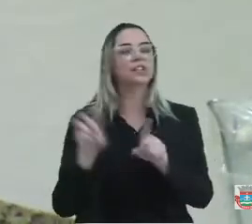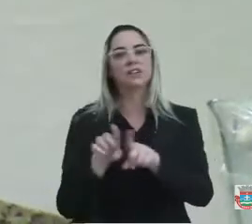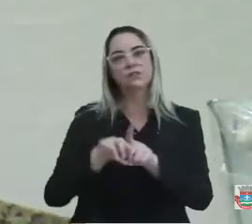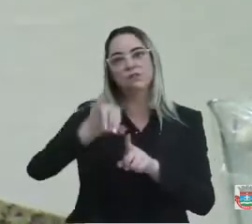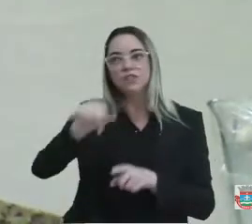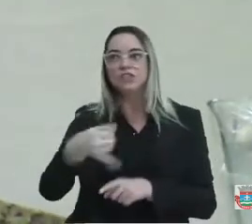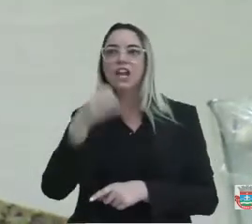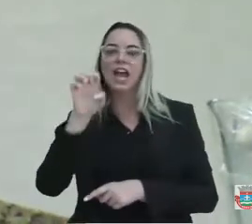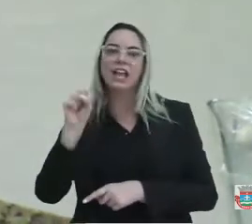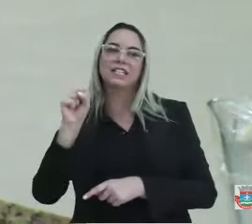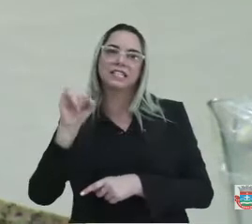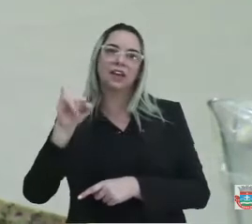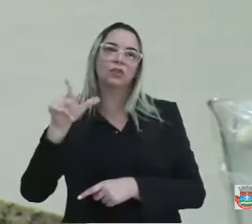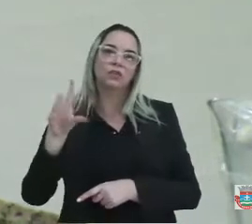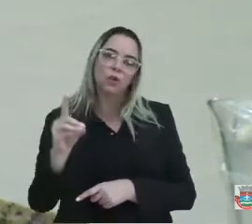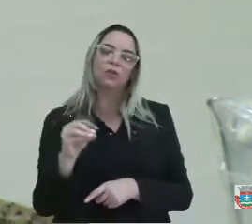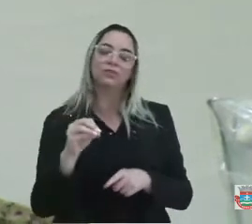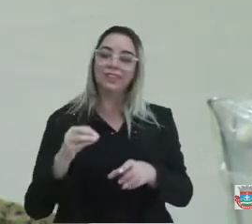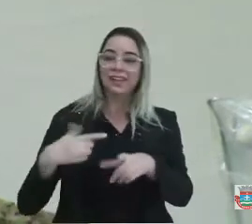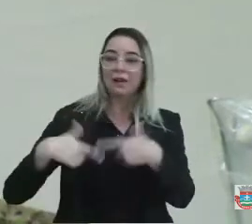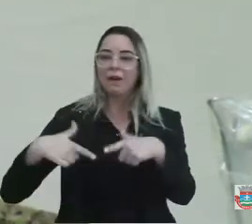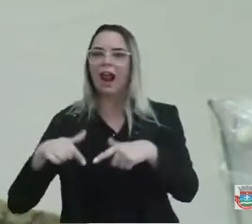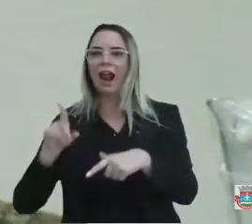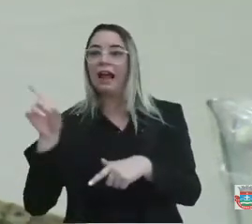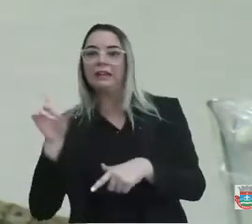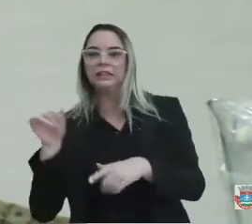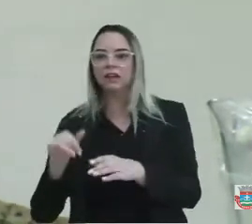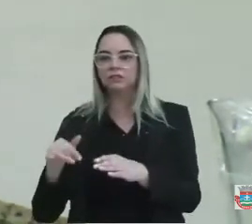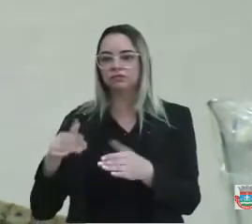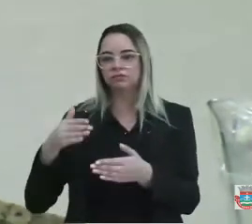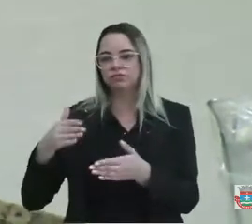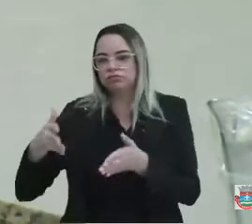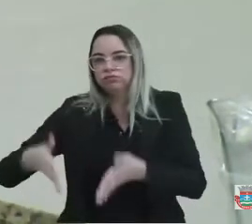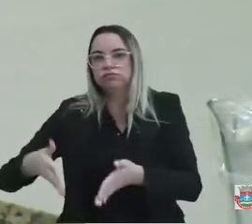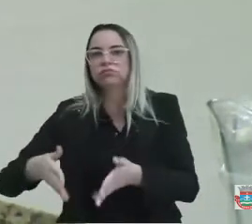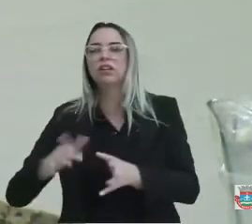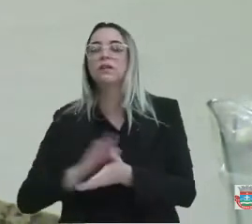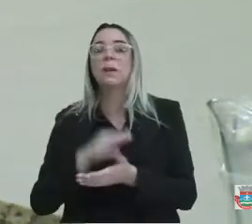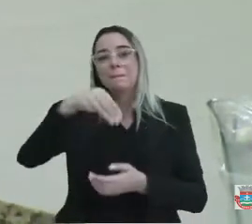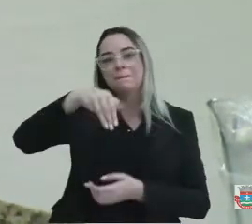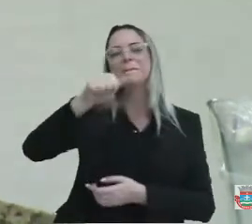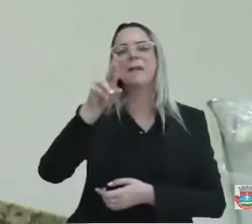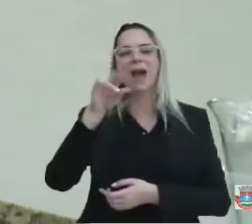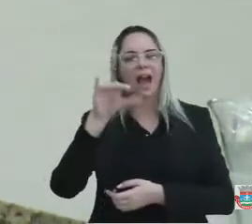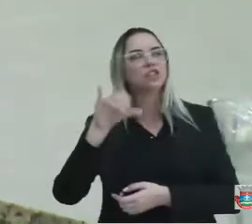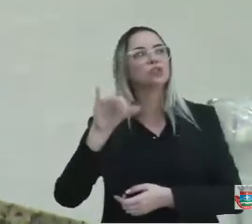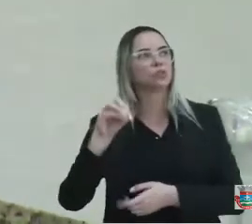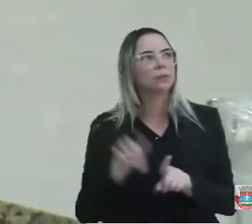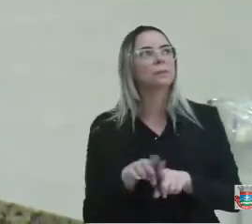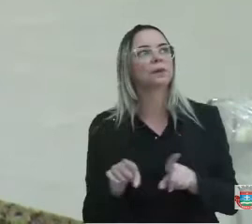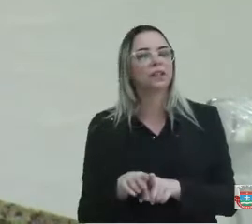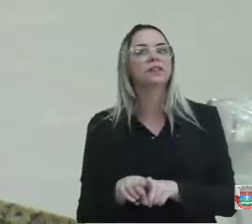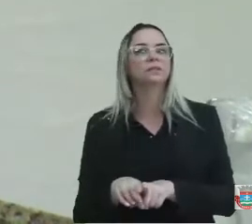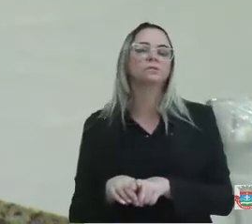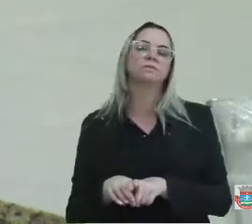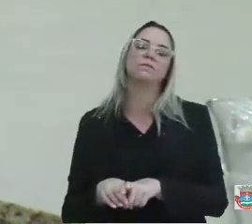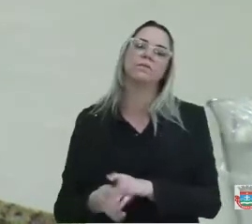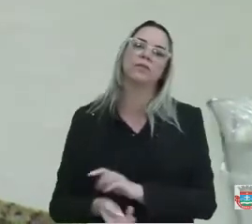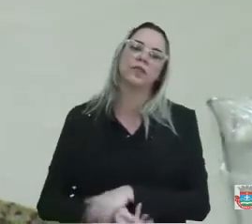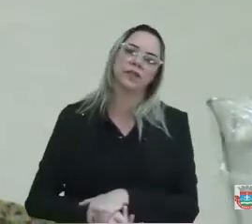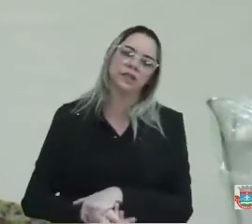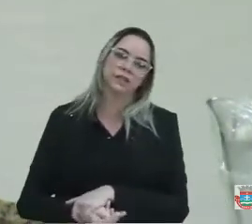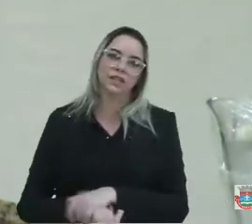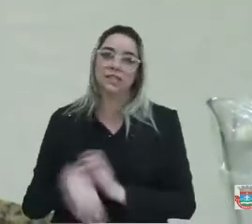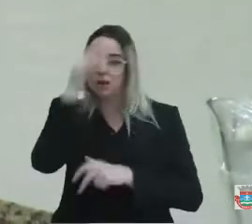Gesildo Mendes, que trabalha lá na funerária. A Márcio Cordeiro, filho de Alvo Braga. Um dos combustíveis baratos,